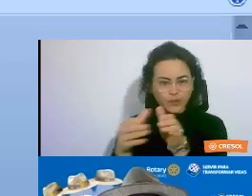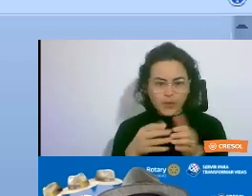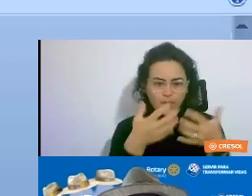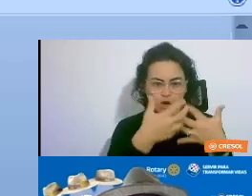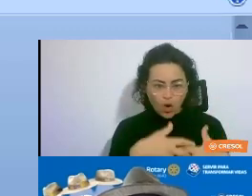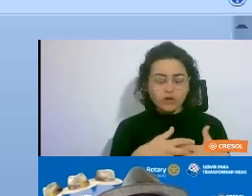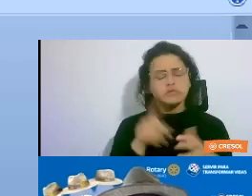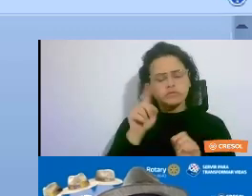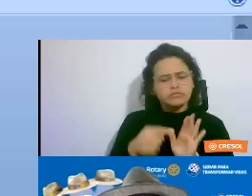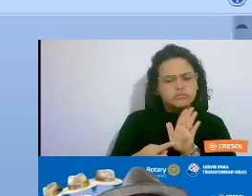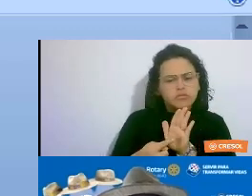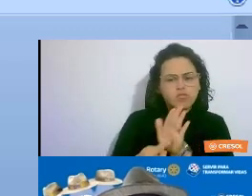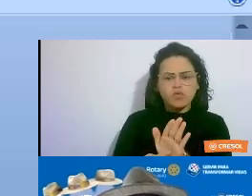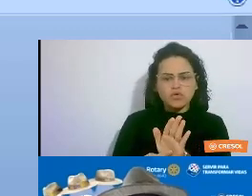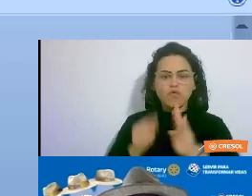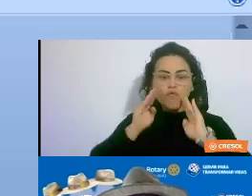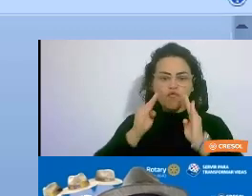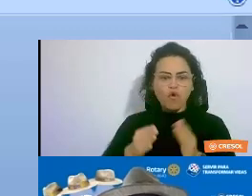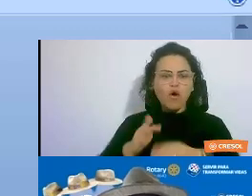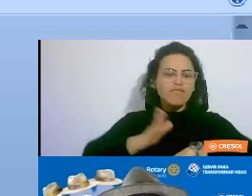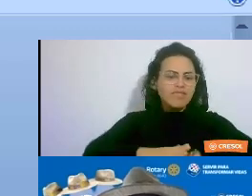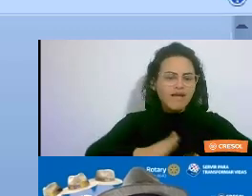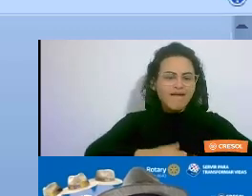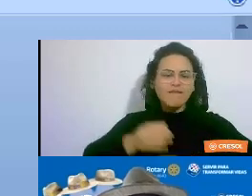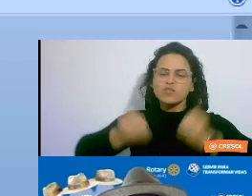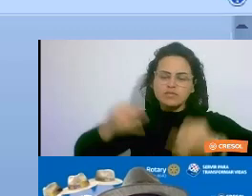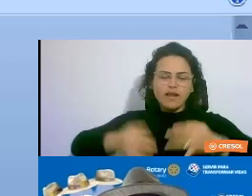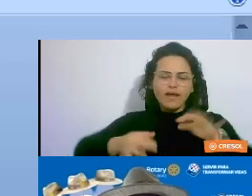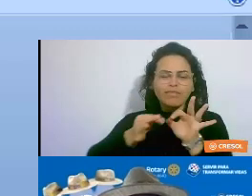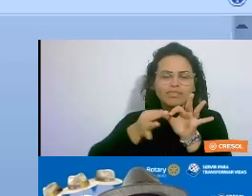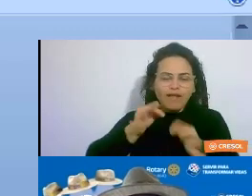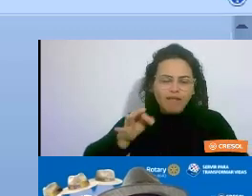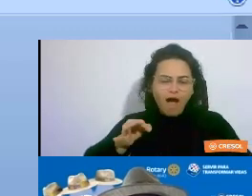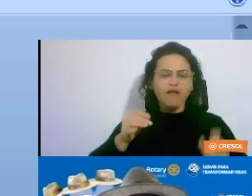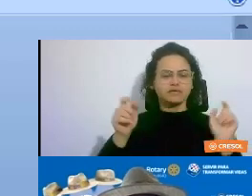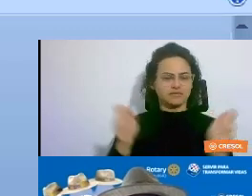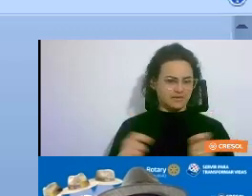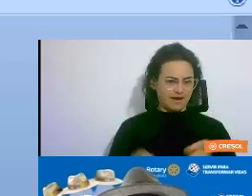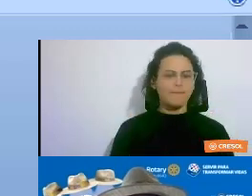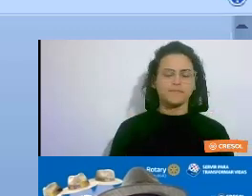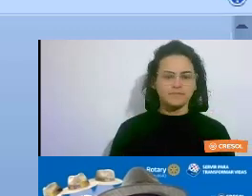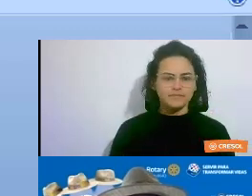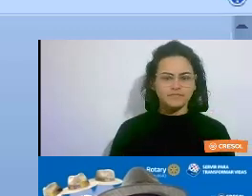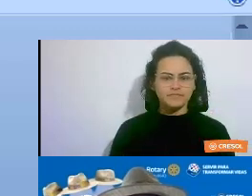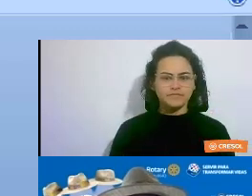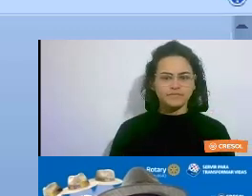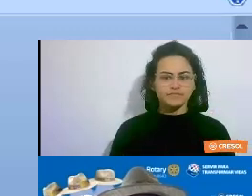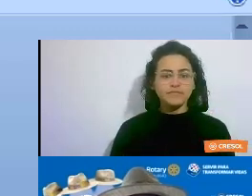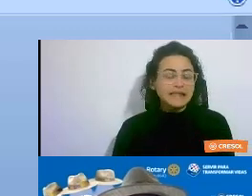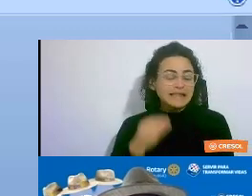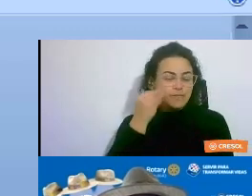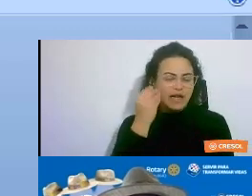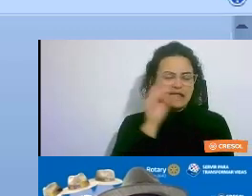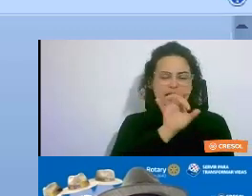mais, assim, com mais tempo, ali uma forma mais detalhada, né? E também pegando ali as experiências de cada